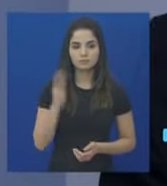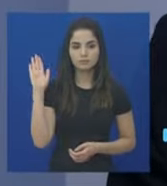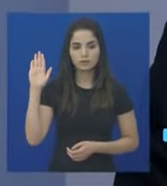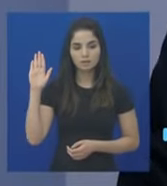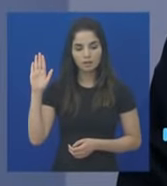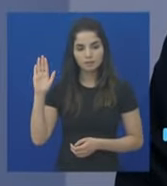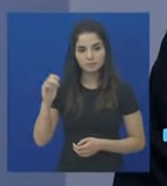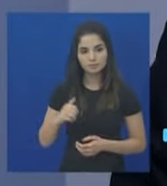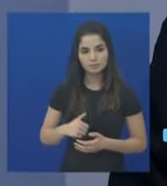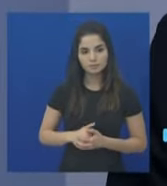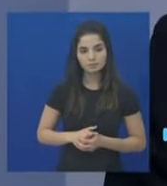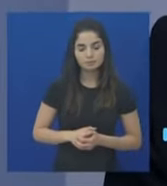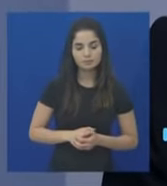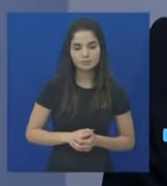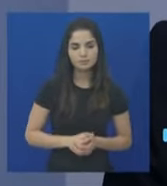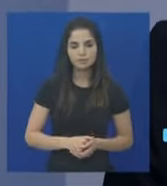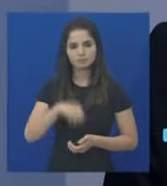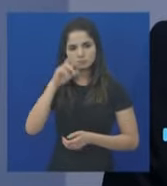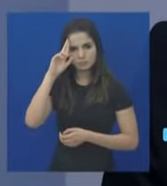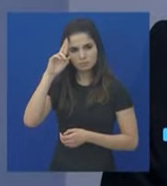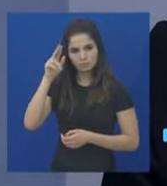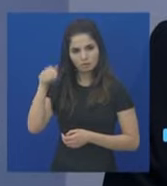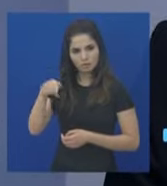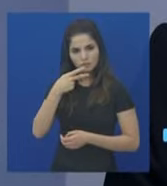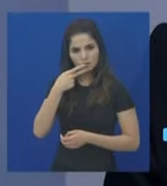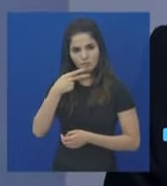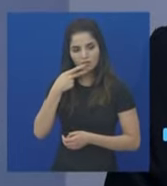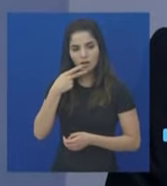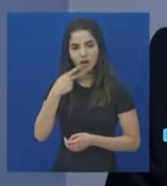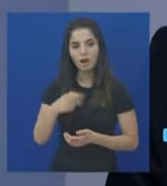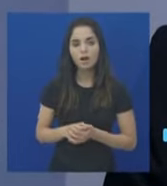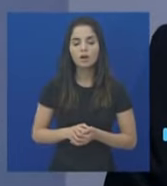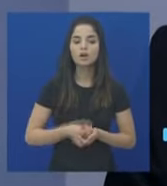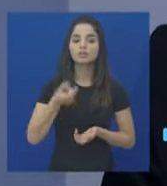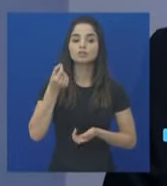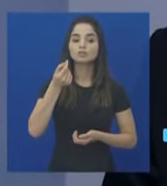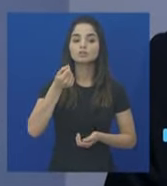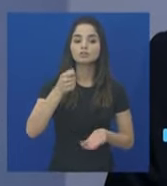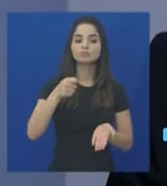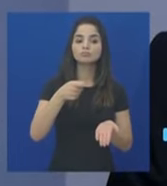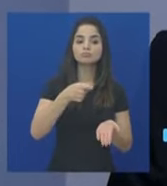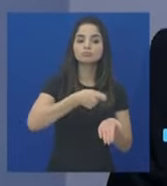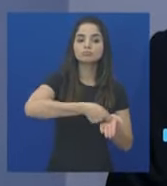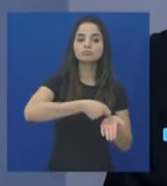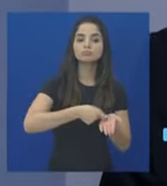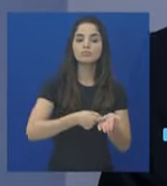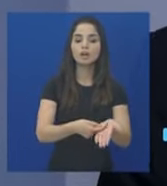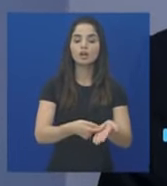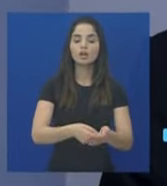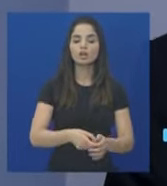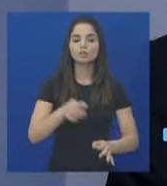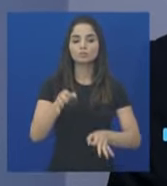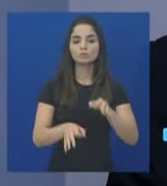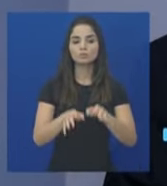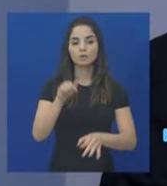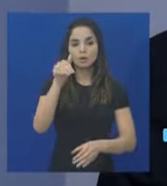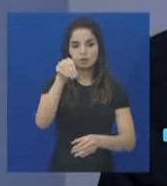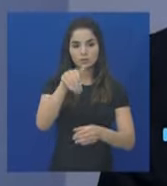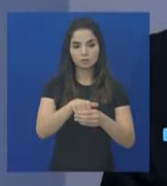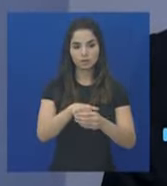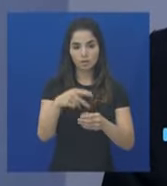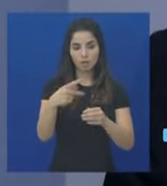Candidato, o senhor declarou na sua declaração de Imposto de Renda enviado à Justiça Eleitoral que o seu apartamento na